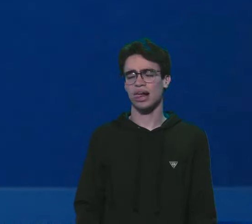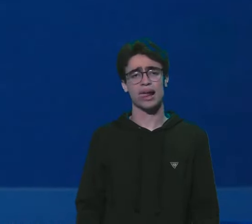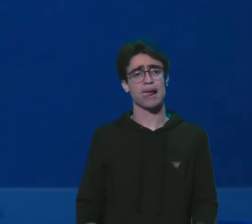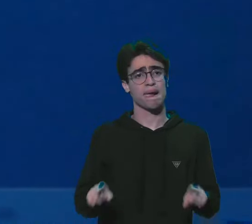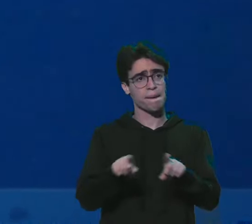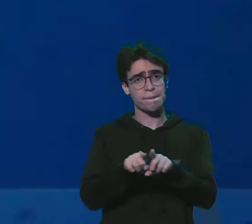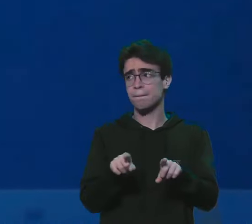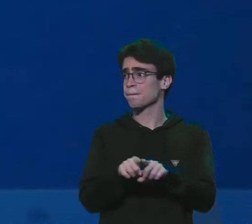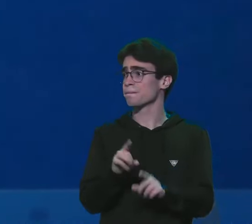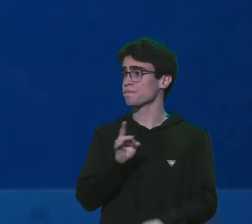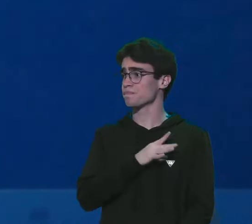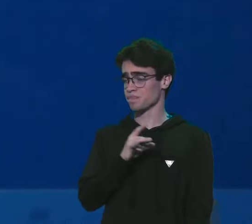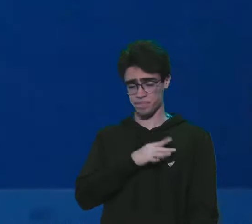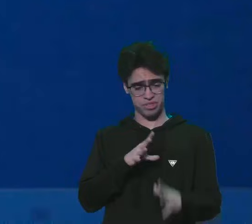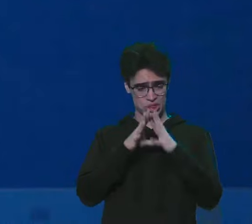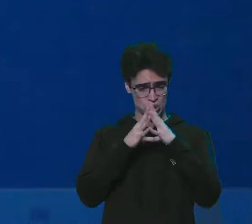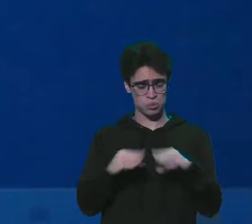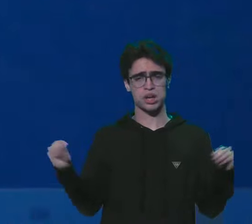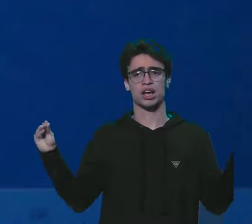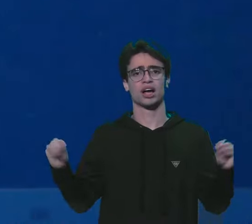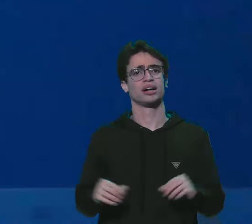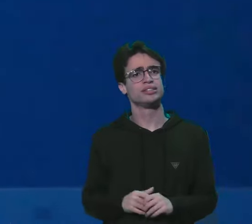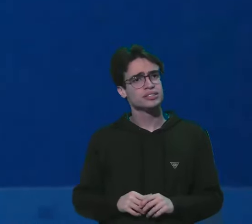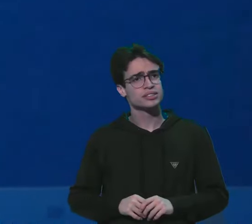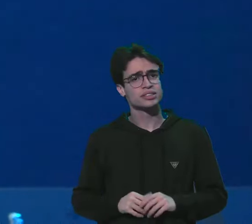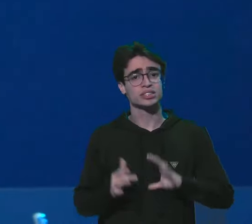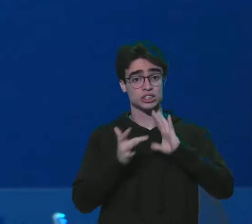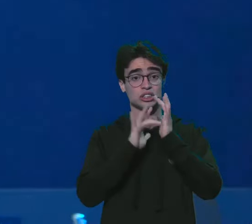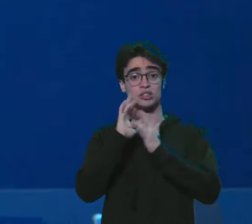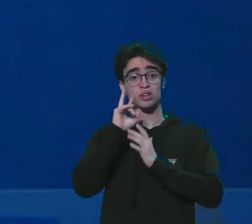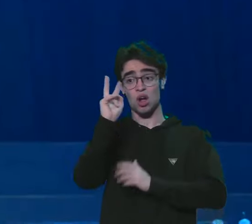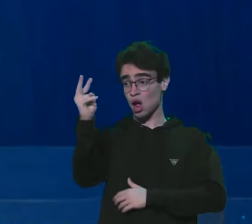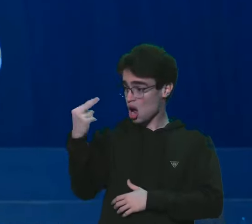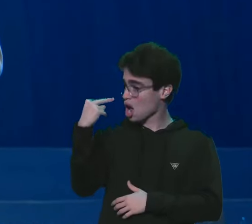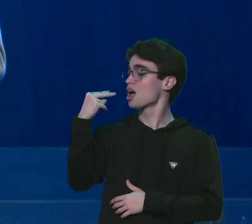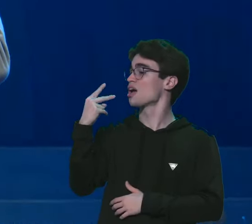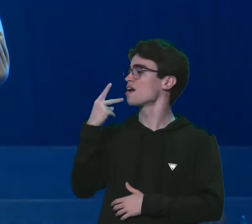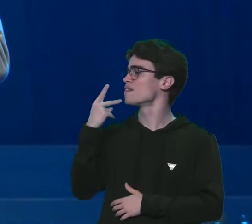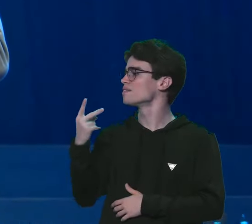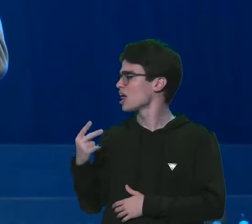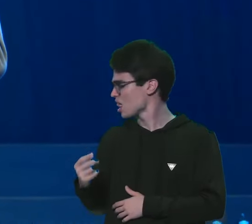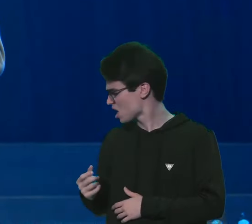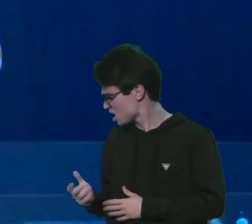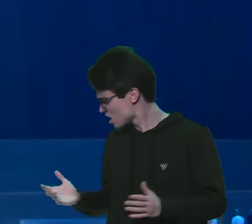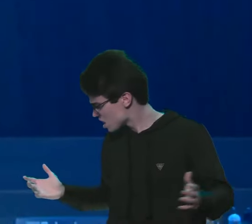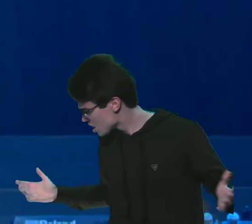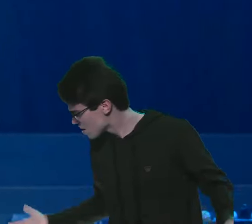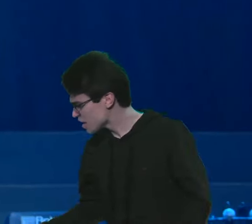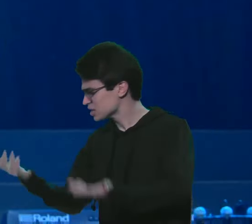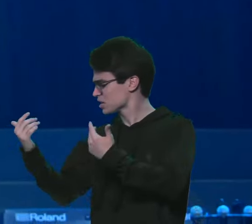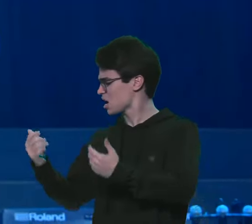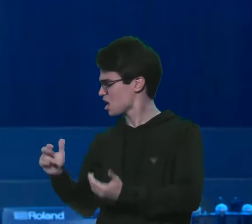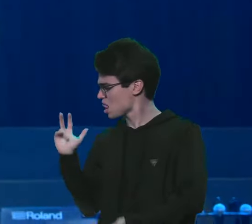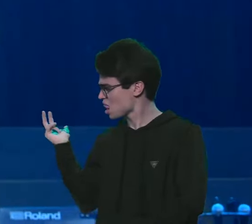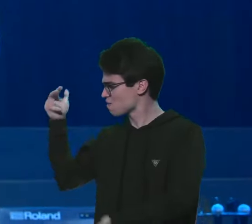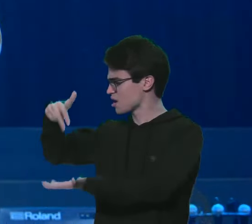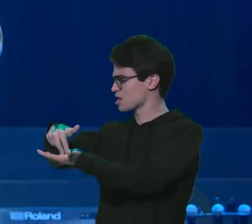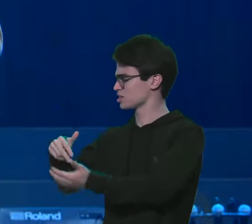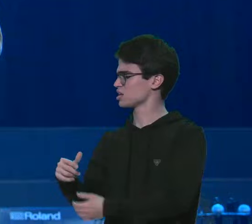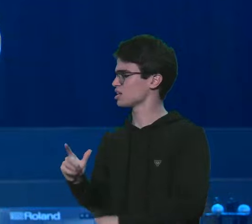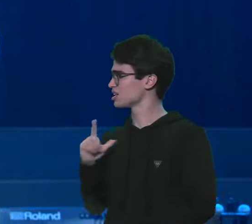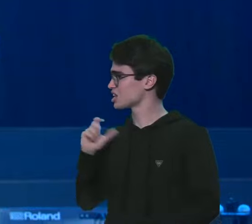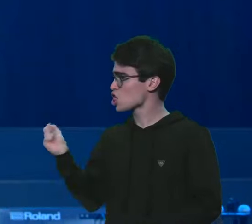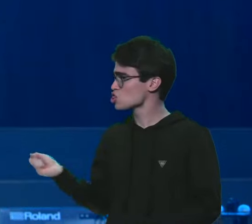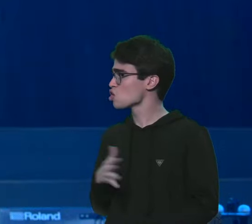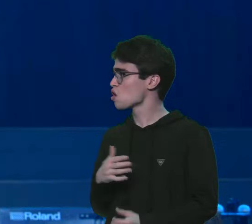Jesus tira o medo. Ele olha para nós e fala: levanta, eu tenho algo novo para a sua vida. Chega de viver